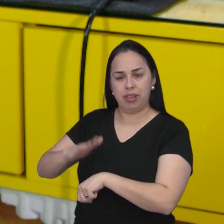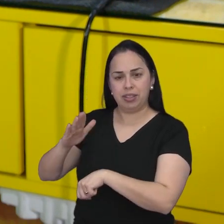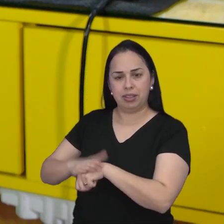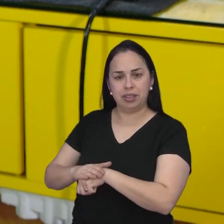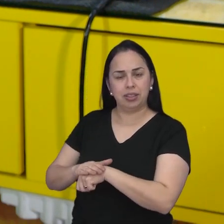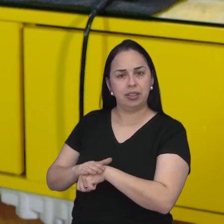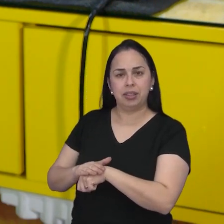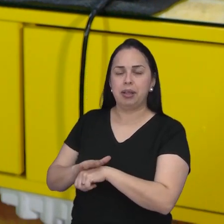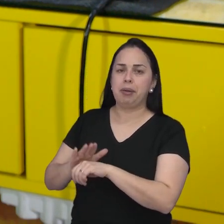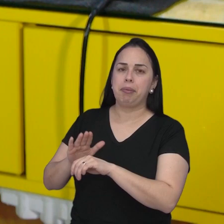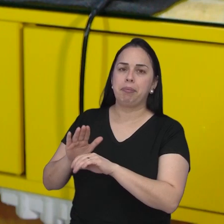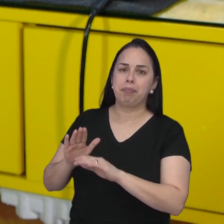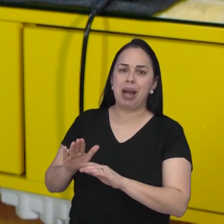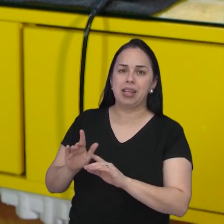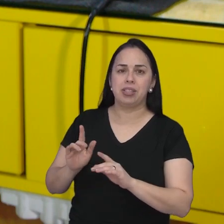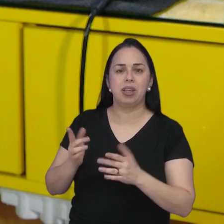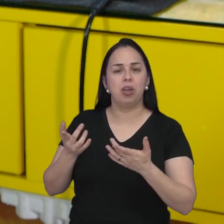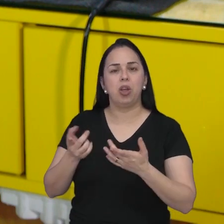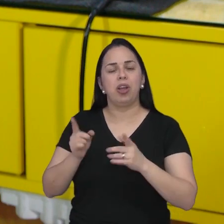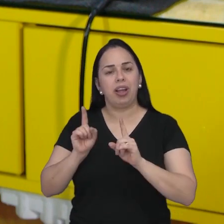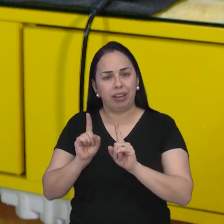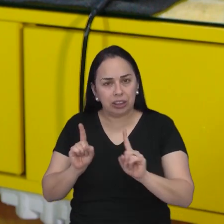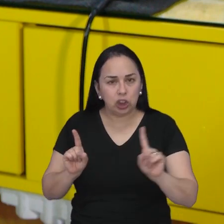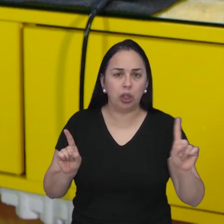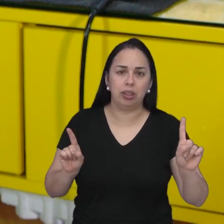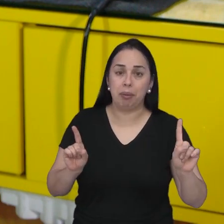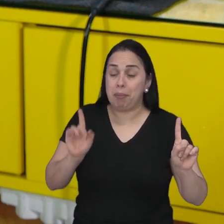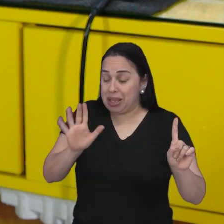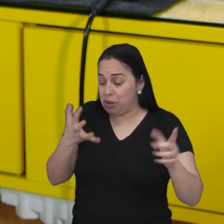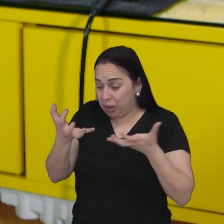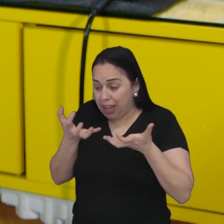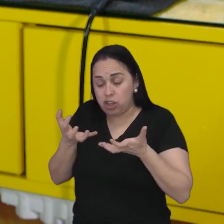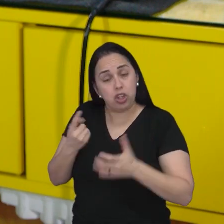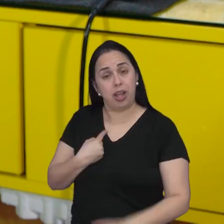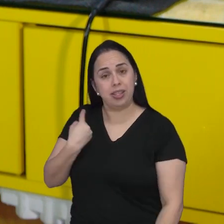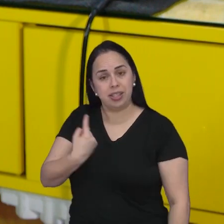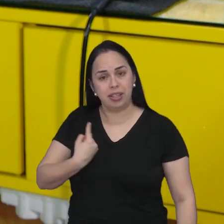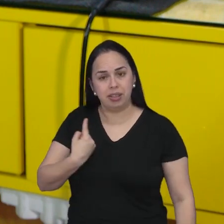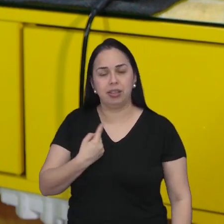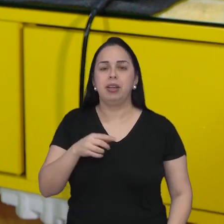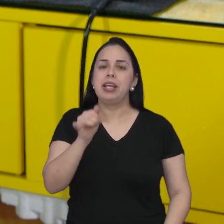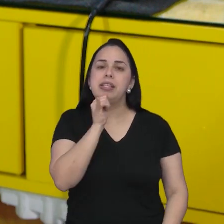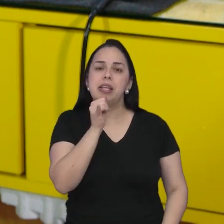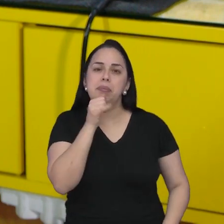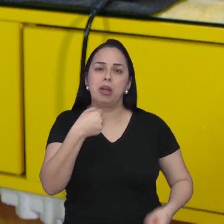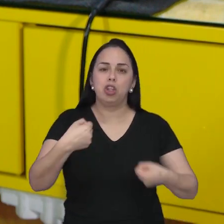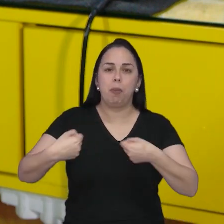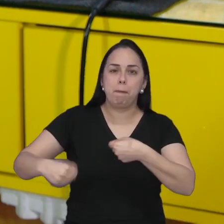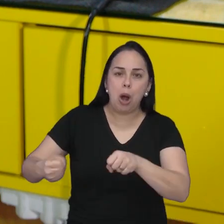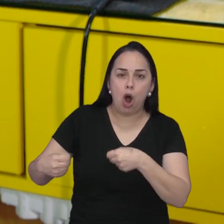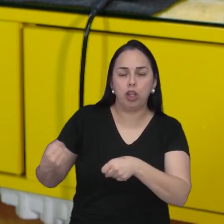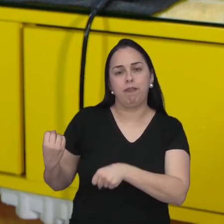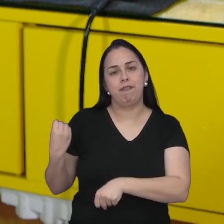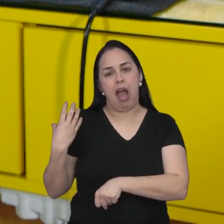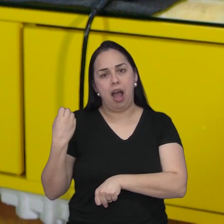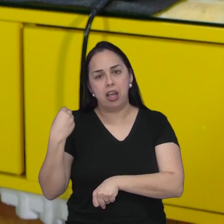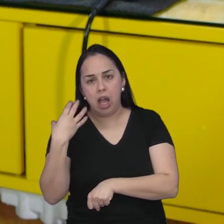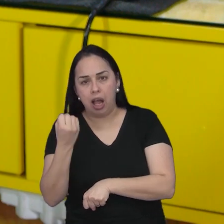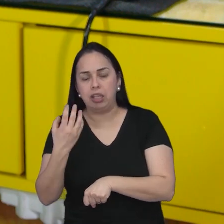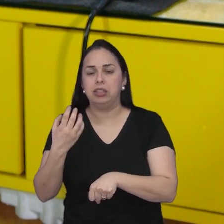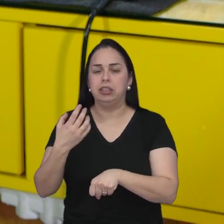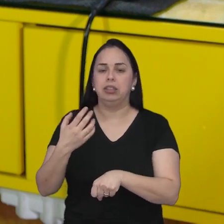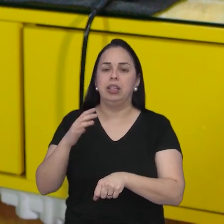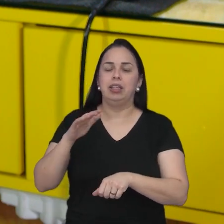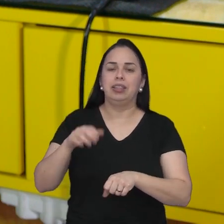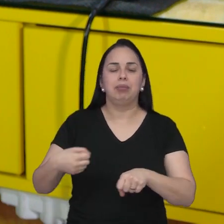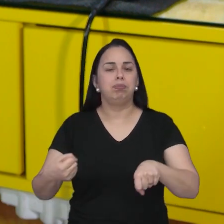fazer e são coisas que não tenham companhias, mas são coisas que são só pra gente. Eu gosto muito de andar de moto, de viajar. E